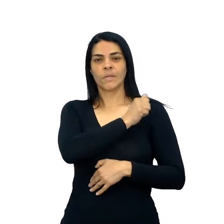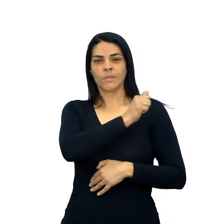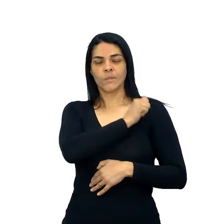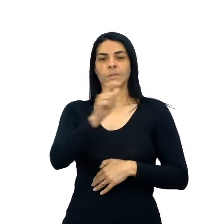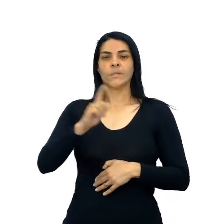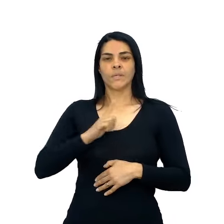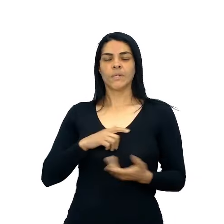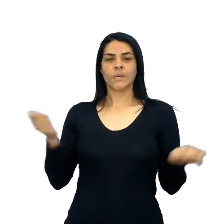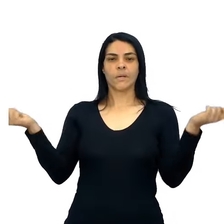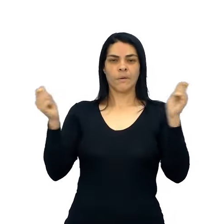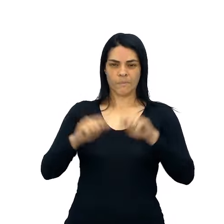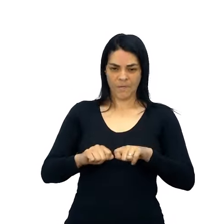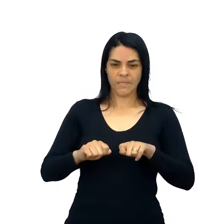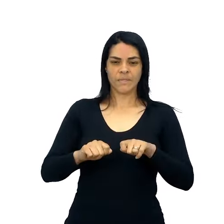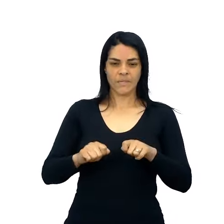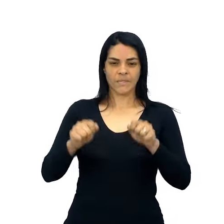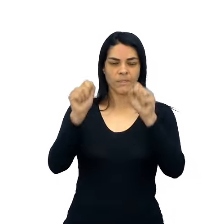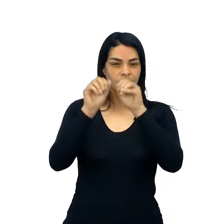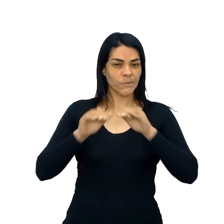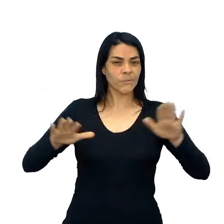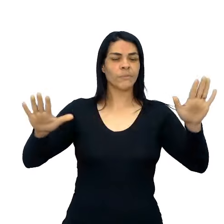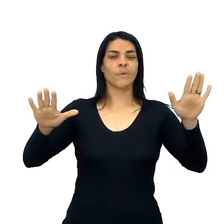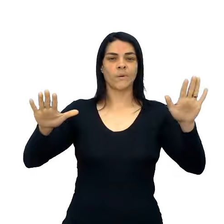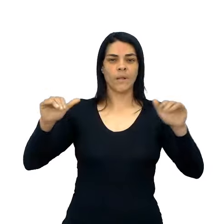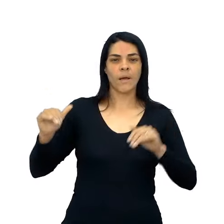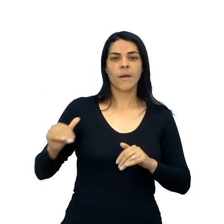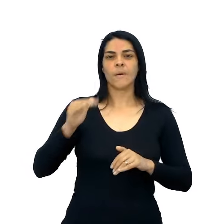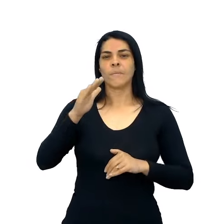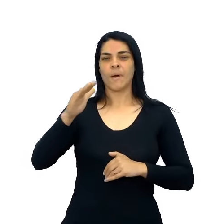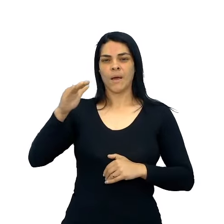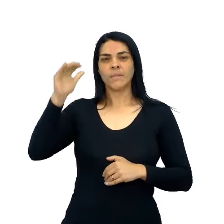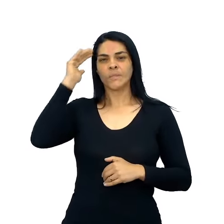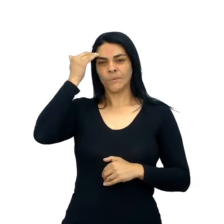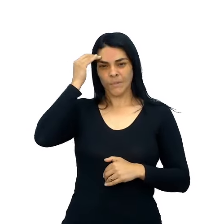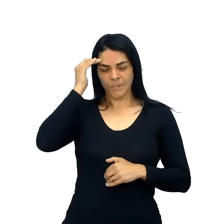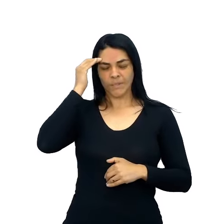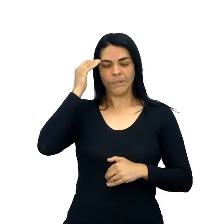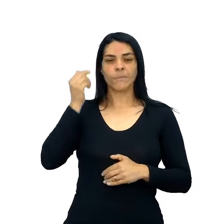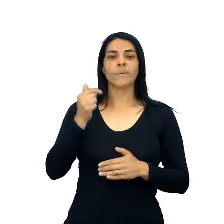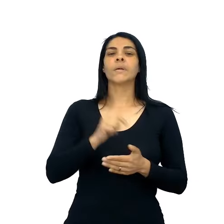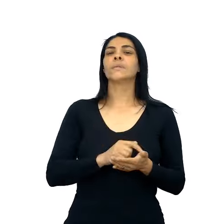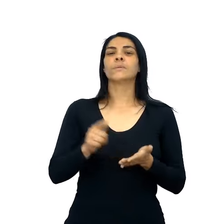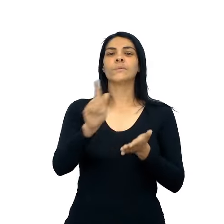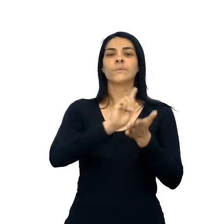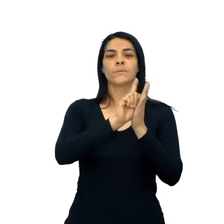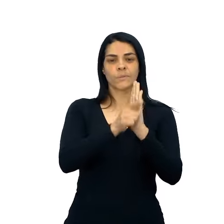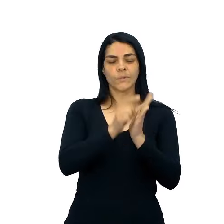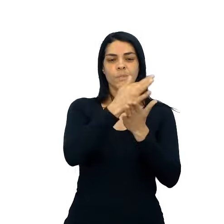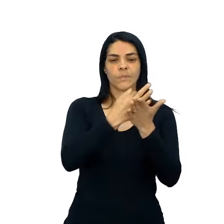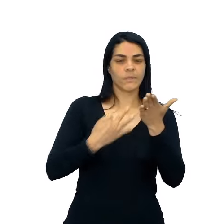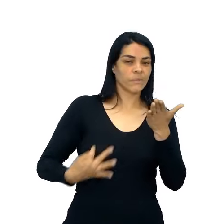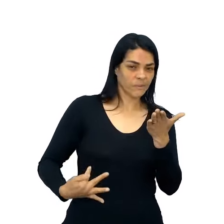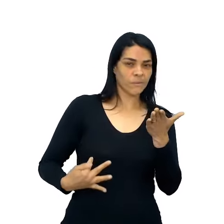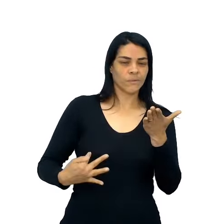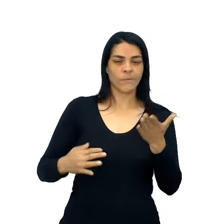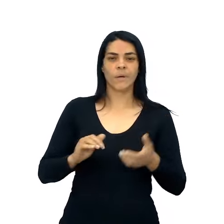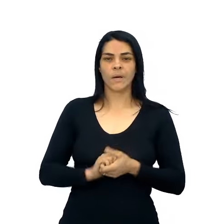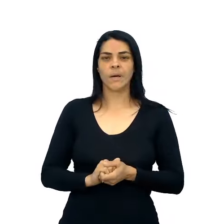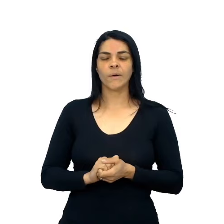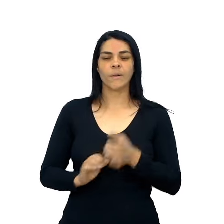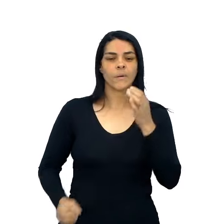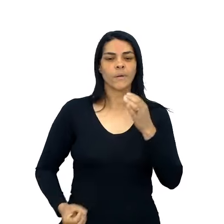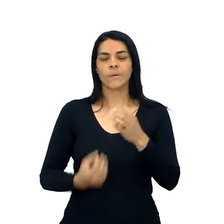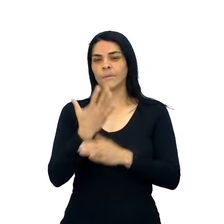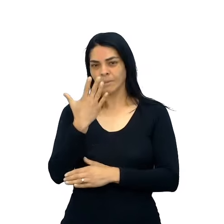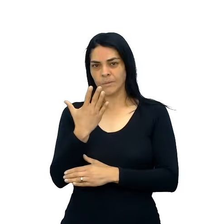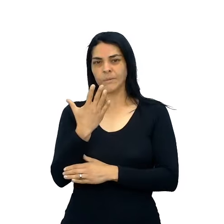de rememorar, de explorar um pouco mais a noção de gênero textual, a fim de explicitar a relevância disso para a produção